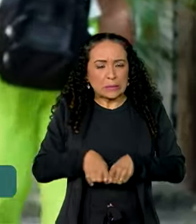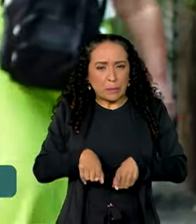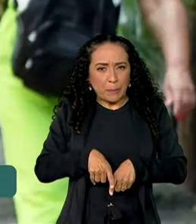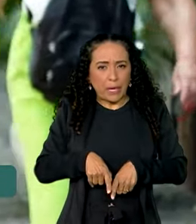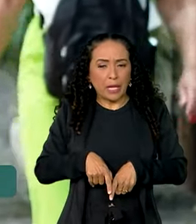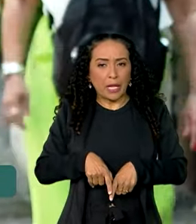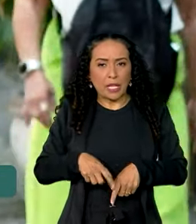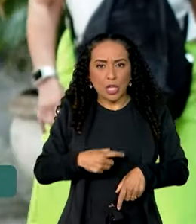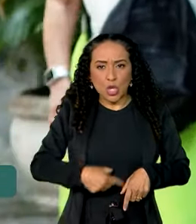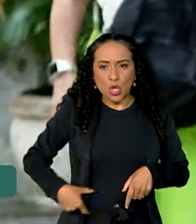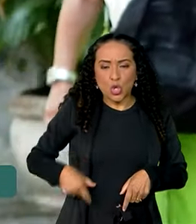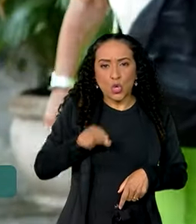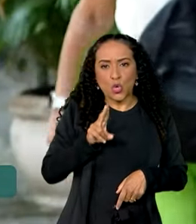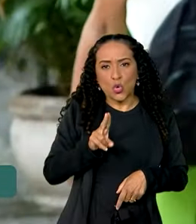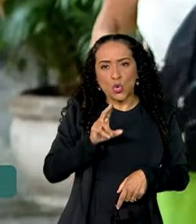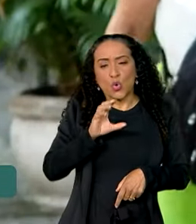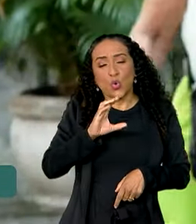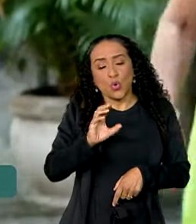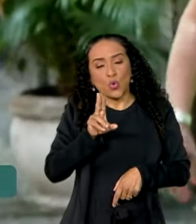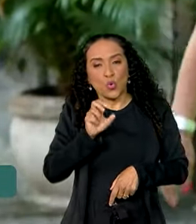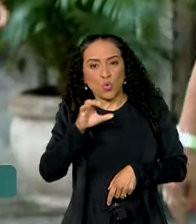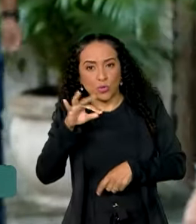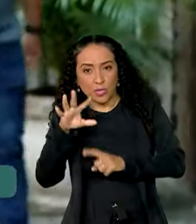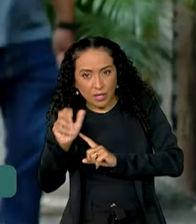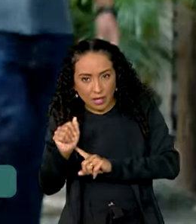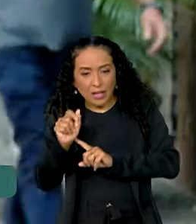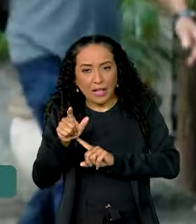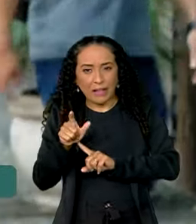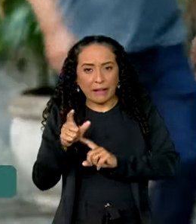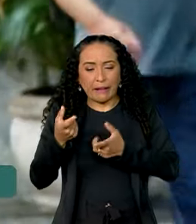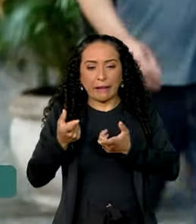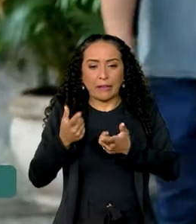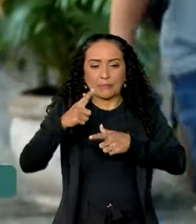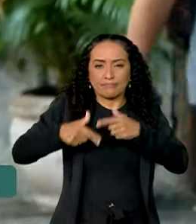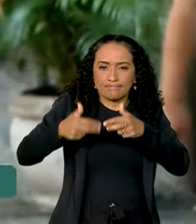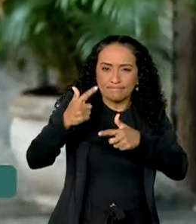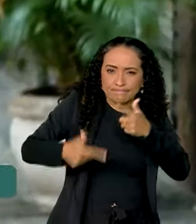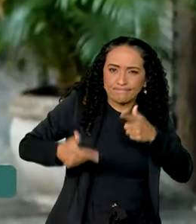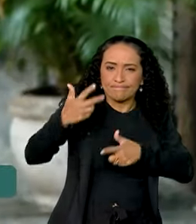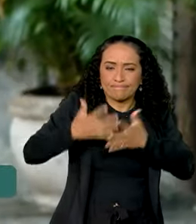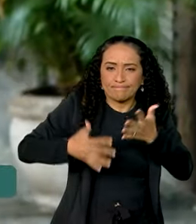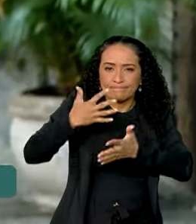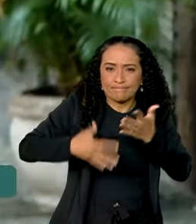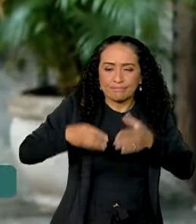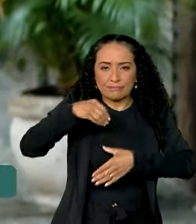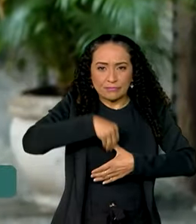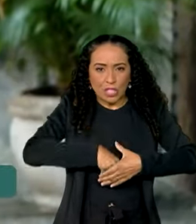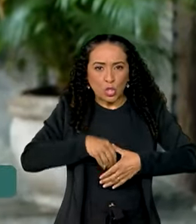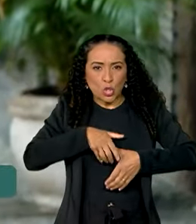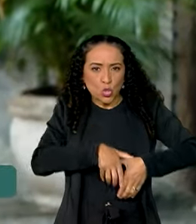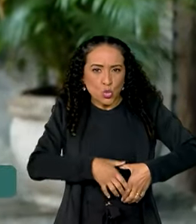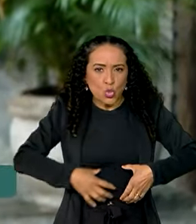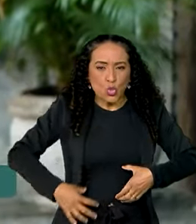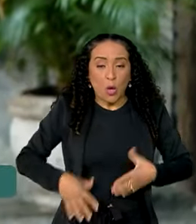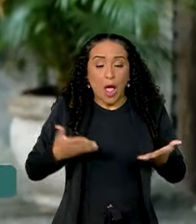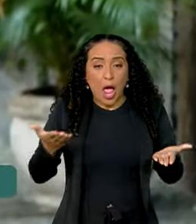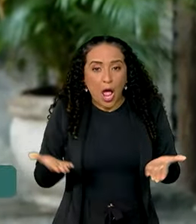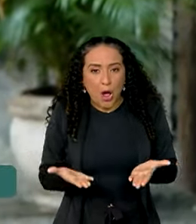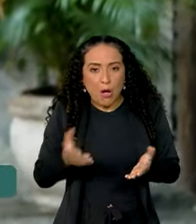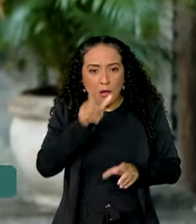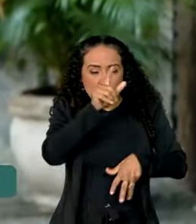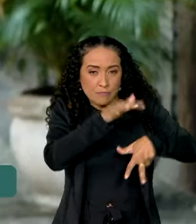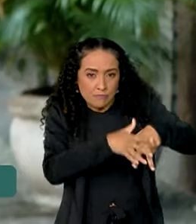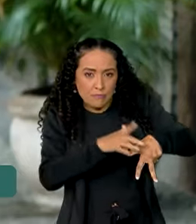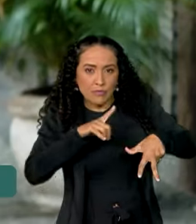a úlcera péptica que é uma lesão na mucosa do estômago a partir de agora esses pacientes